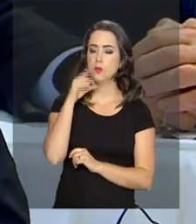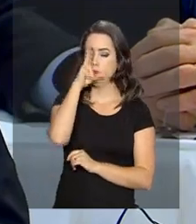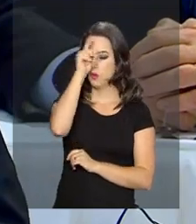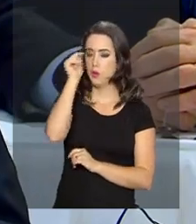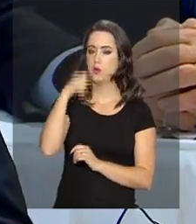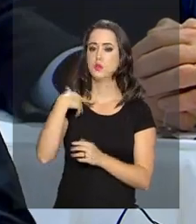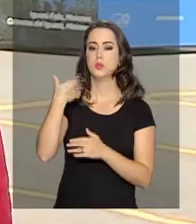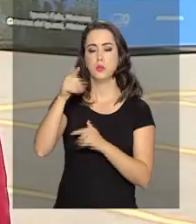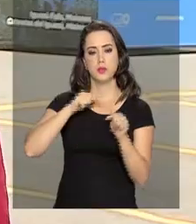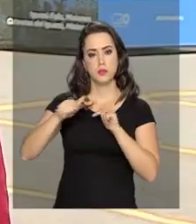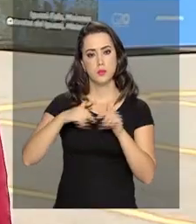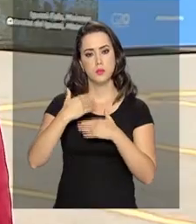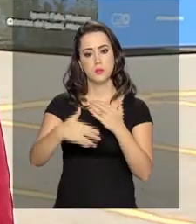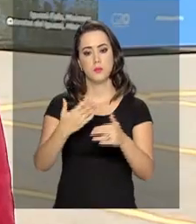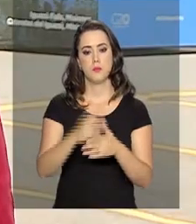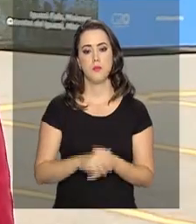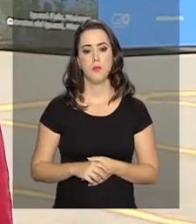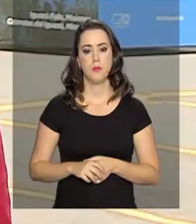mais atuante.